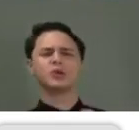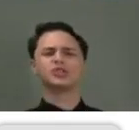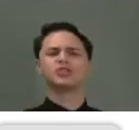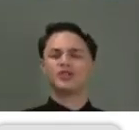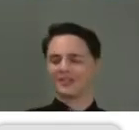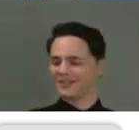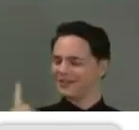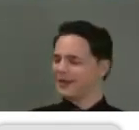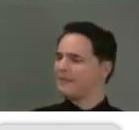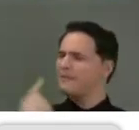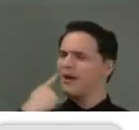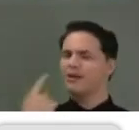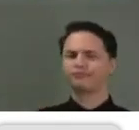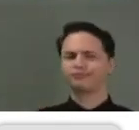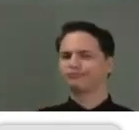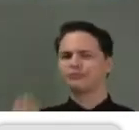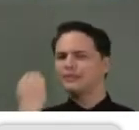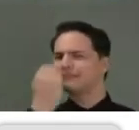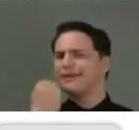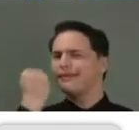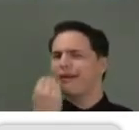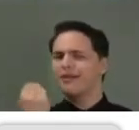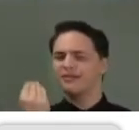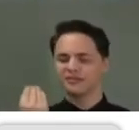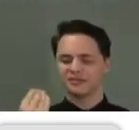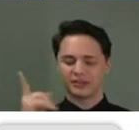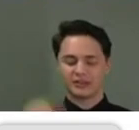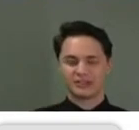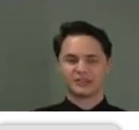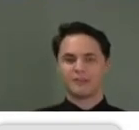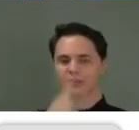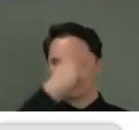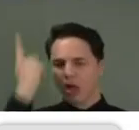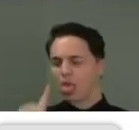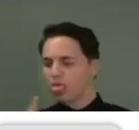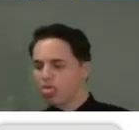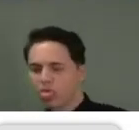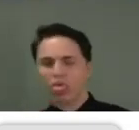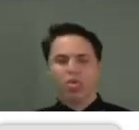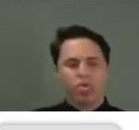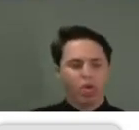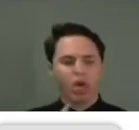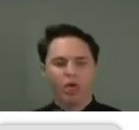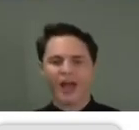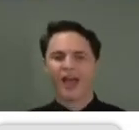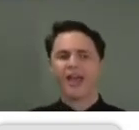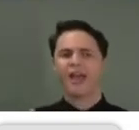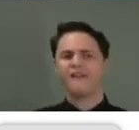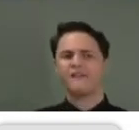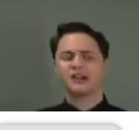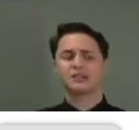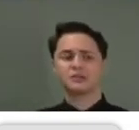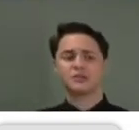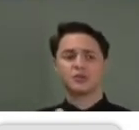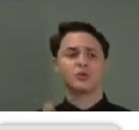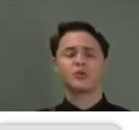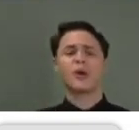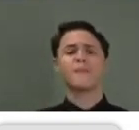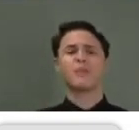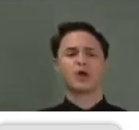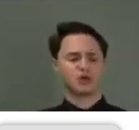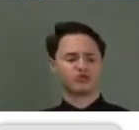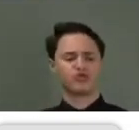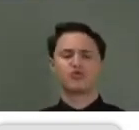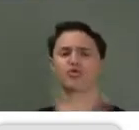nós de uma forma Quase empírica é de que a evasão é gigantesca isso não se dá em função da cor da pele das